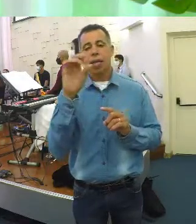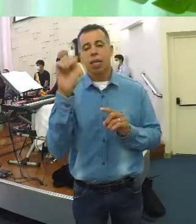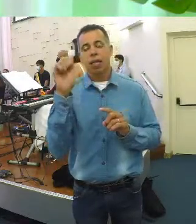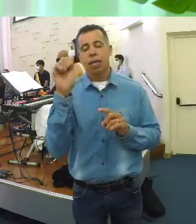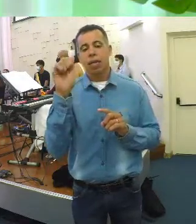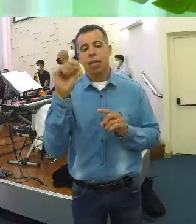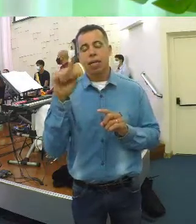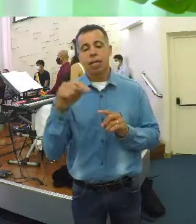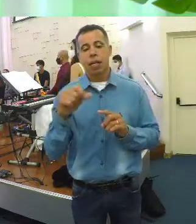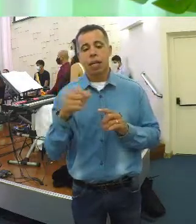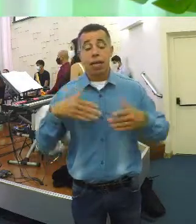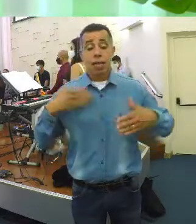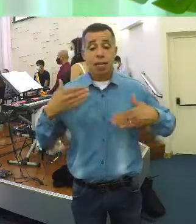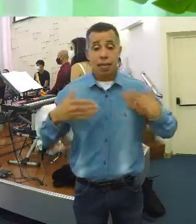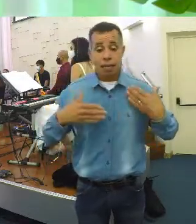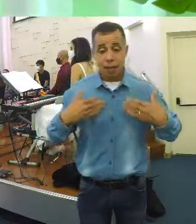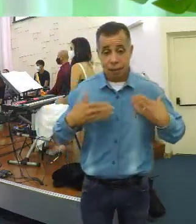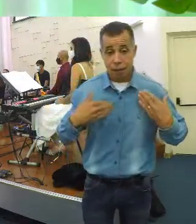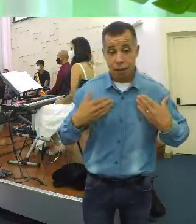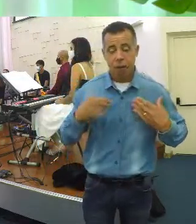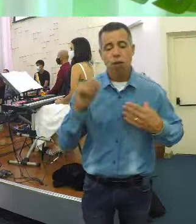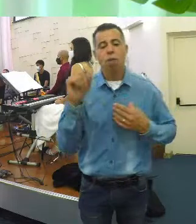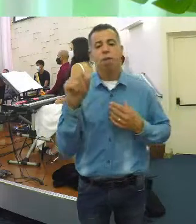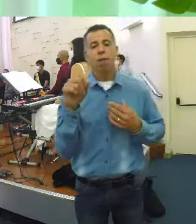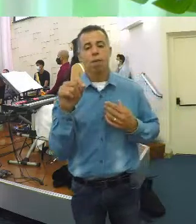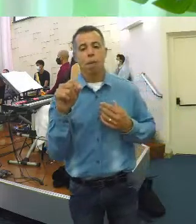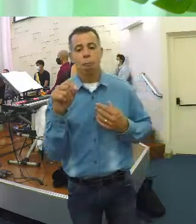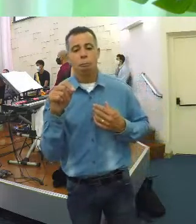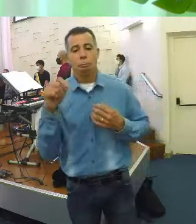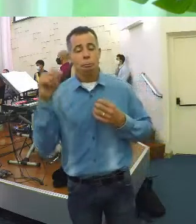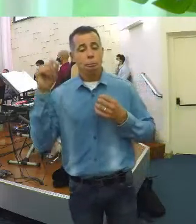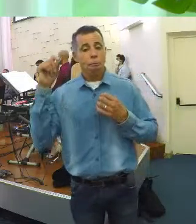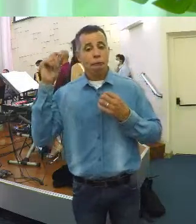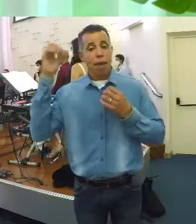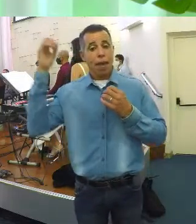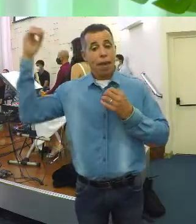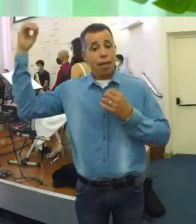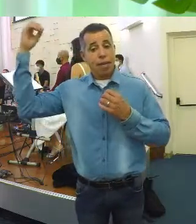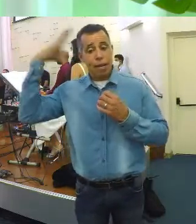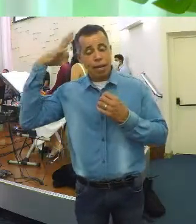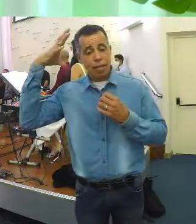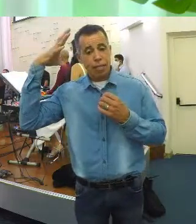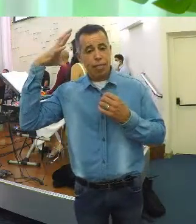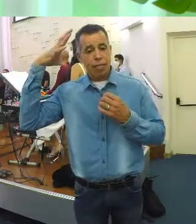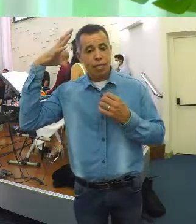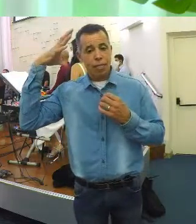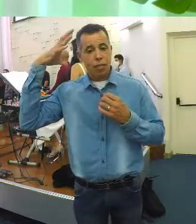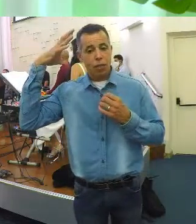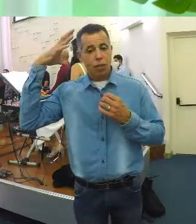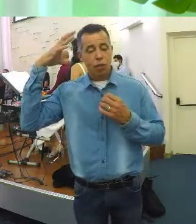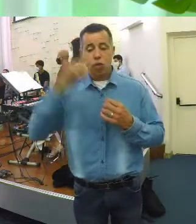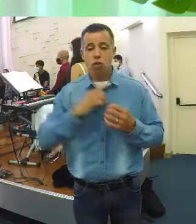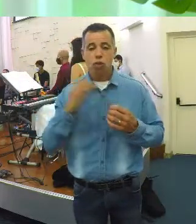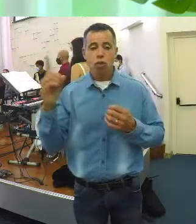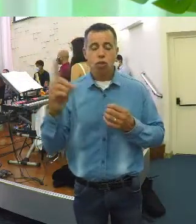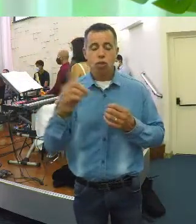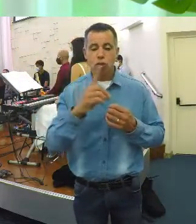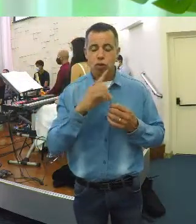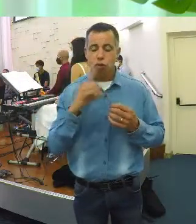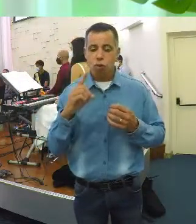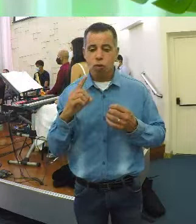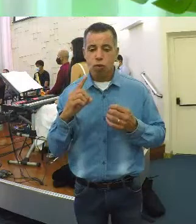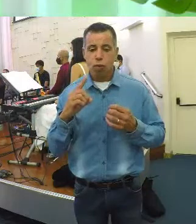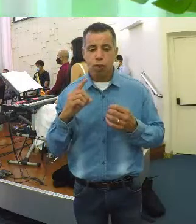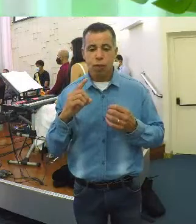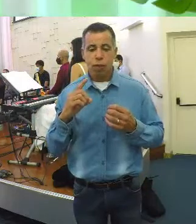Alegria, irmãos, aqui é a graça de Deus derramada sobre essas vidas, produzindo